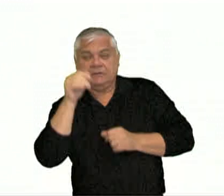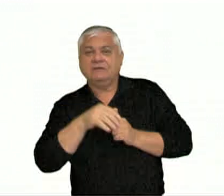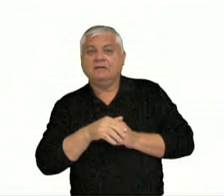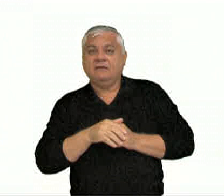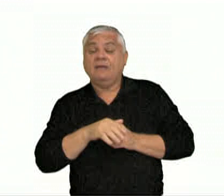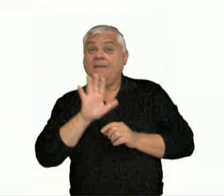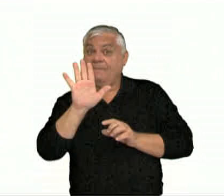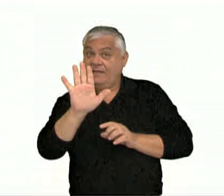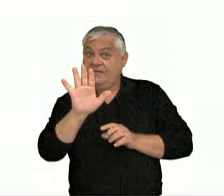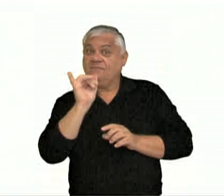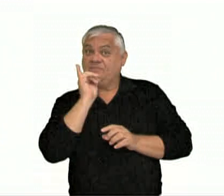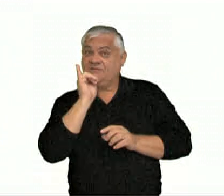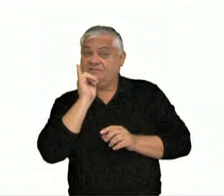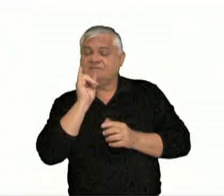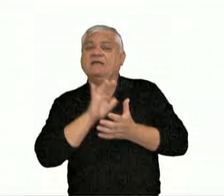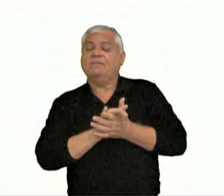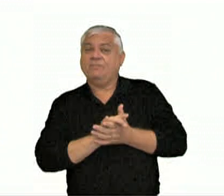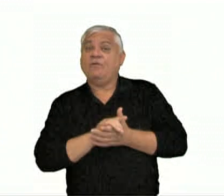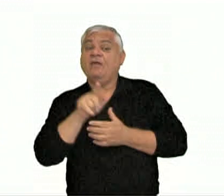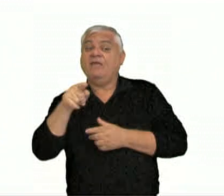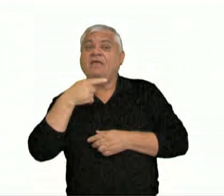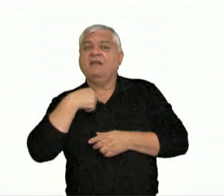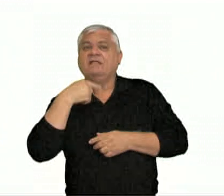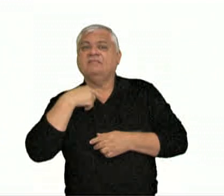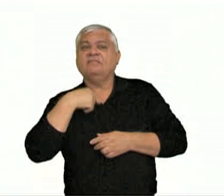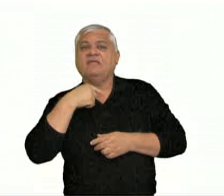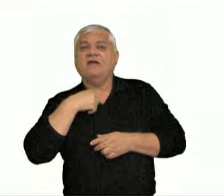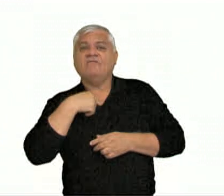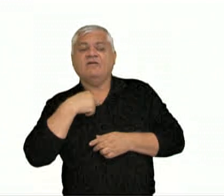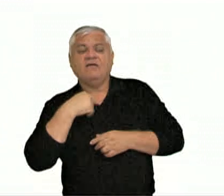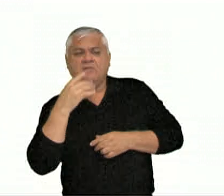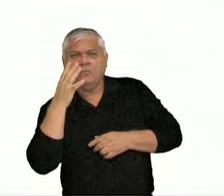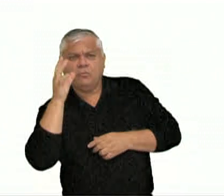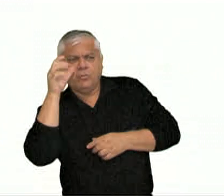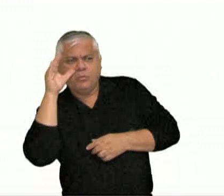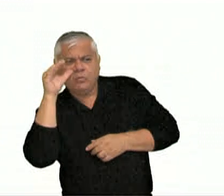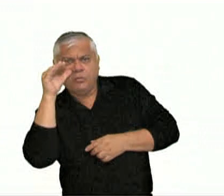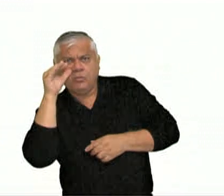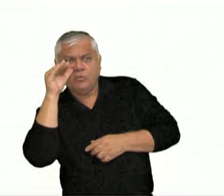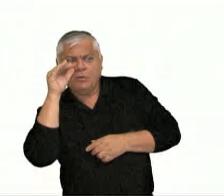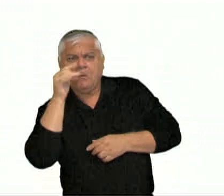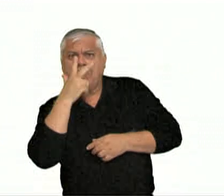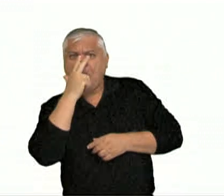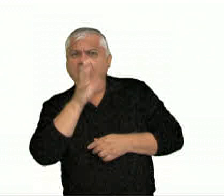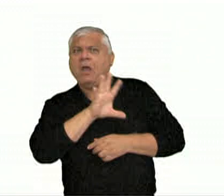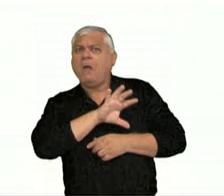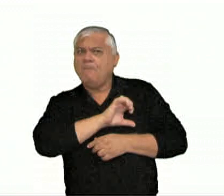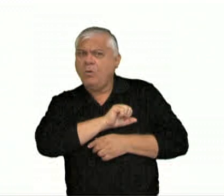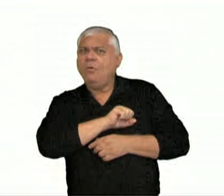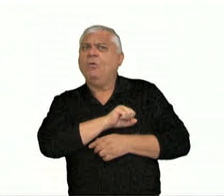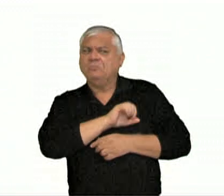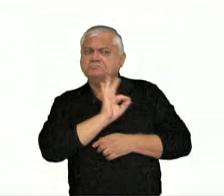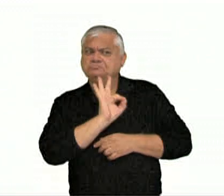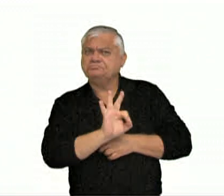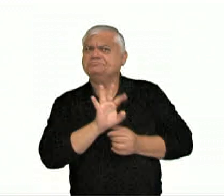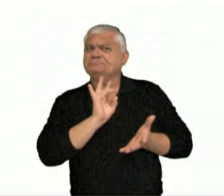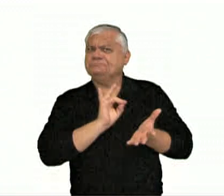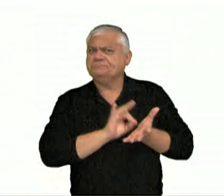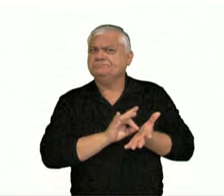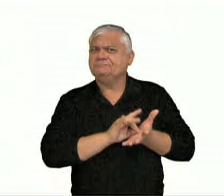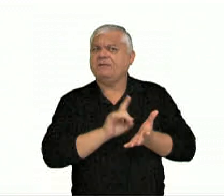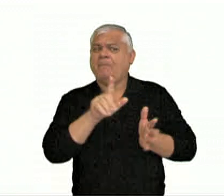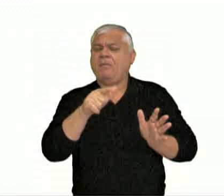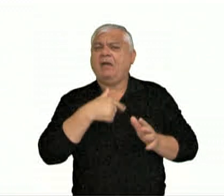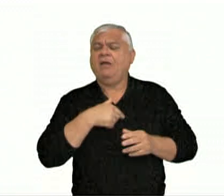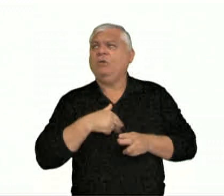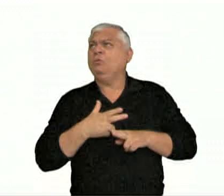podia negar que estava assistindo a um ato de rara dedicação. E se era desinteressado, como parecia, não